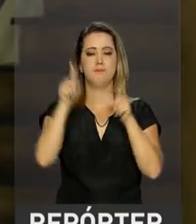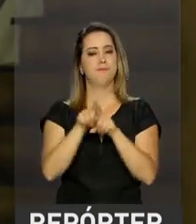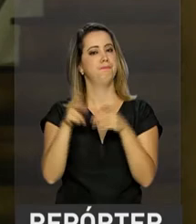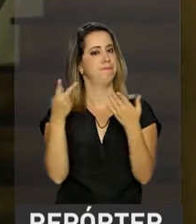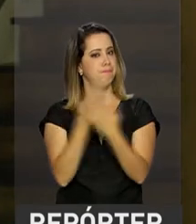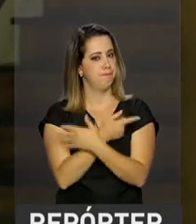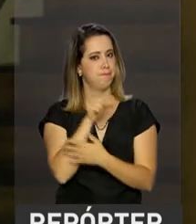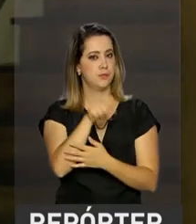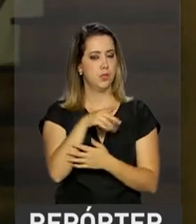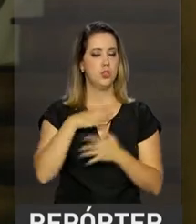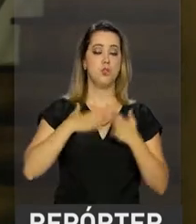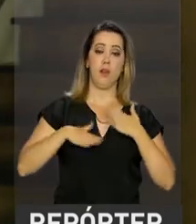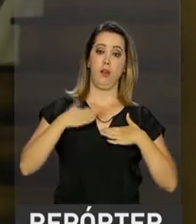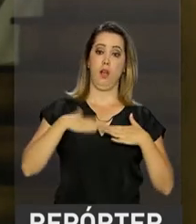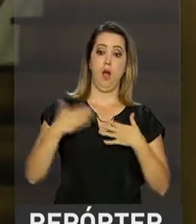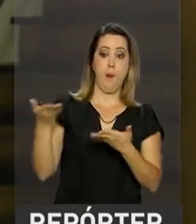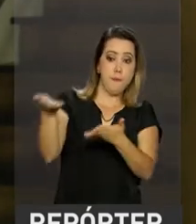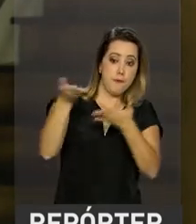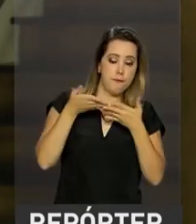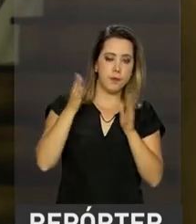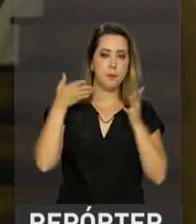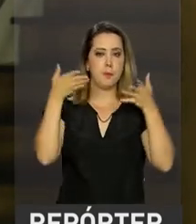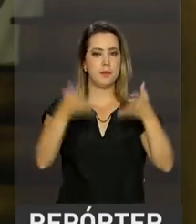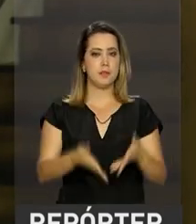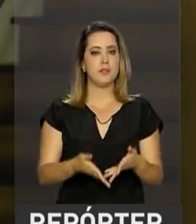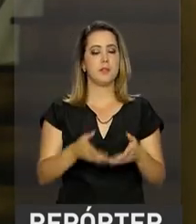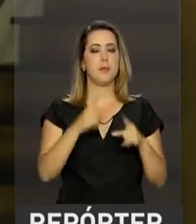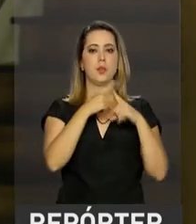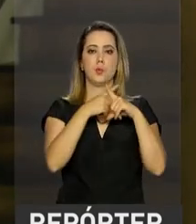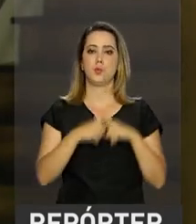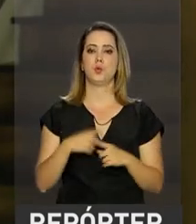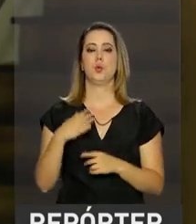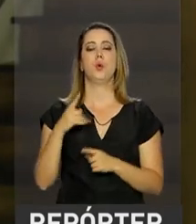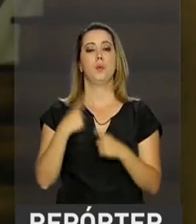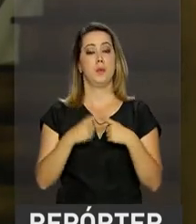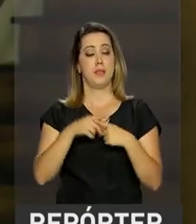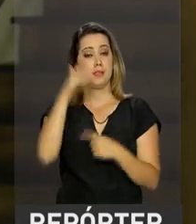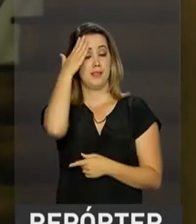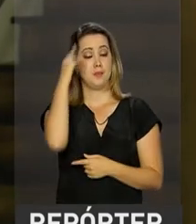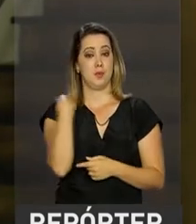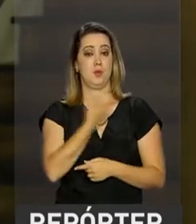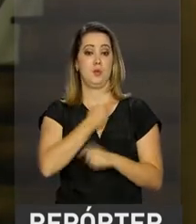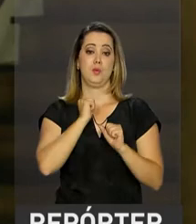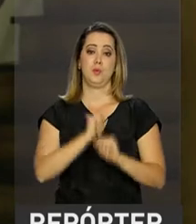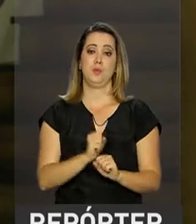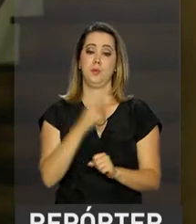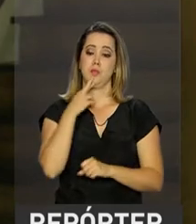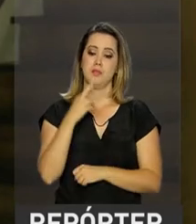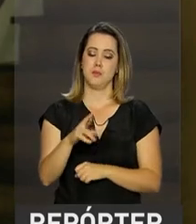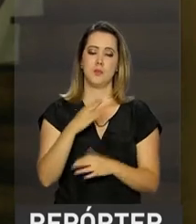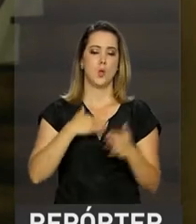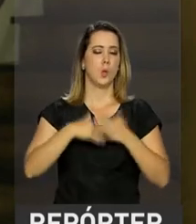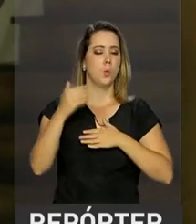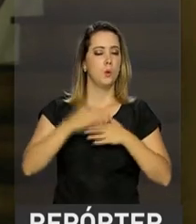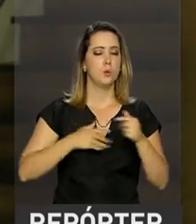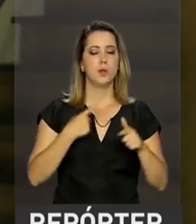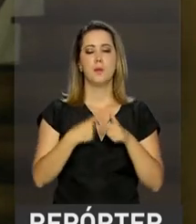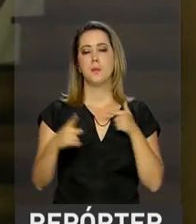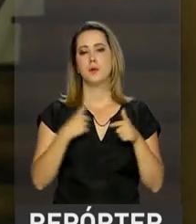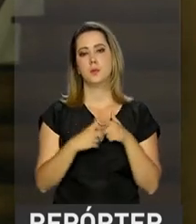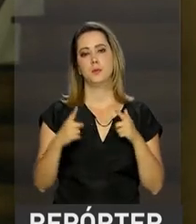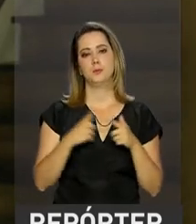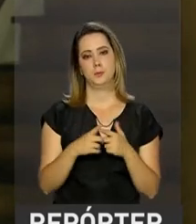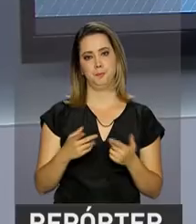tiveram muita tranquilidade em vir participar dos jogos que sabiam que nós tínhamos capacidade para responder a qualquer incidente ou acidente